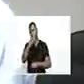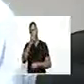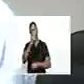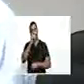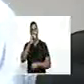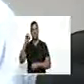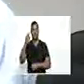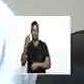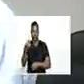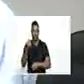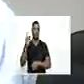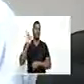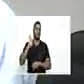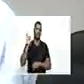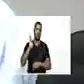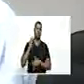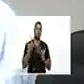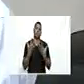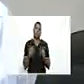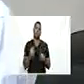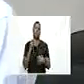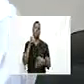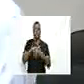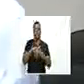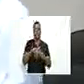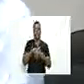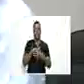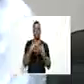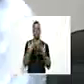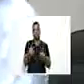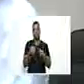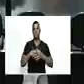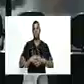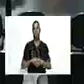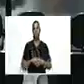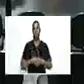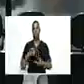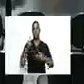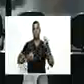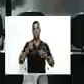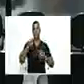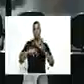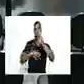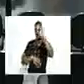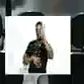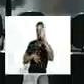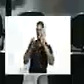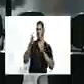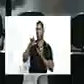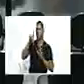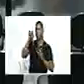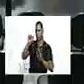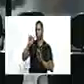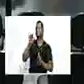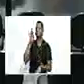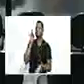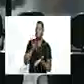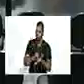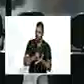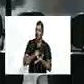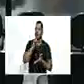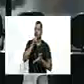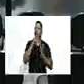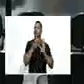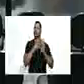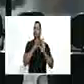fevereiro também tem meu voto favorável senhor presidente Muito obrigado projeto em discussão senhor presidente Realmente esse